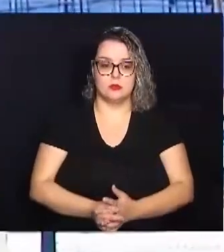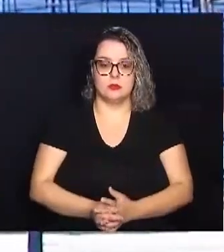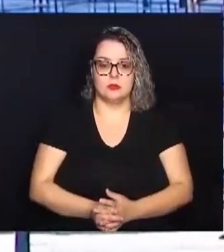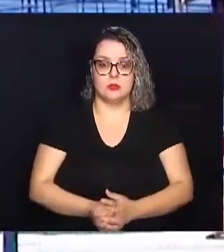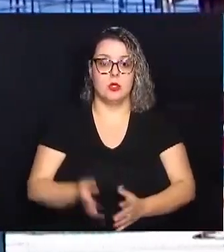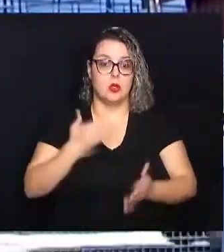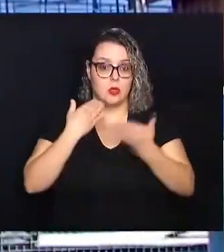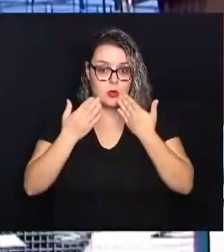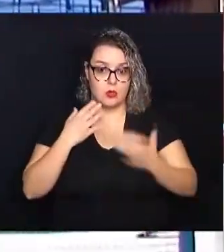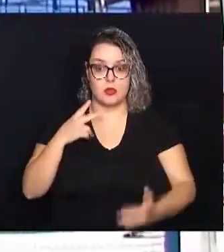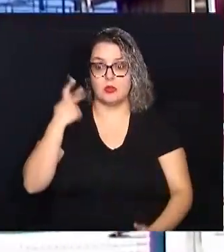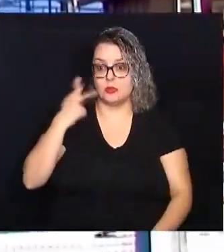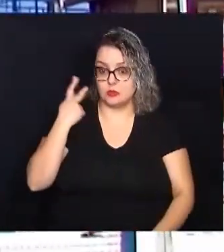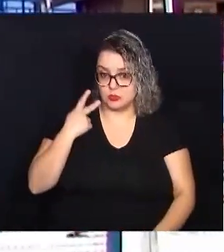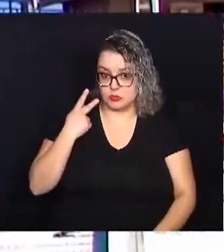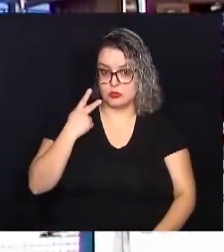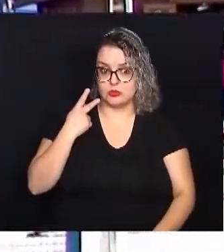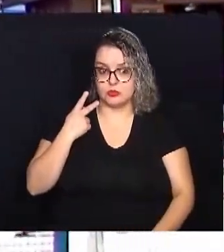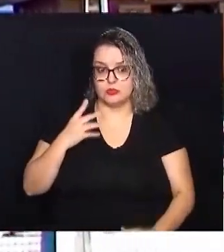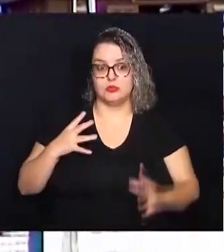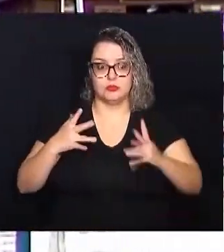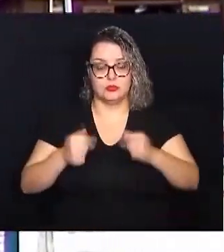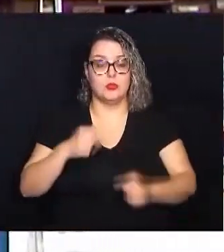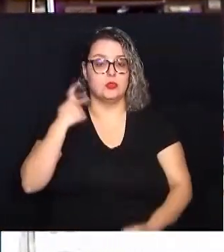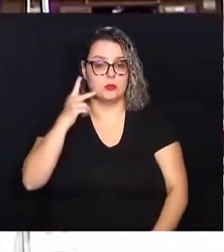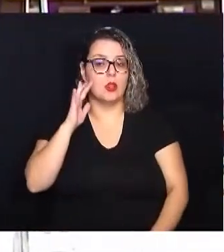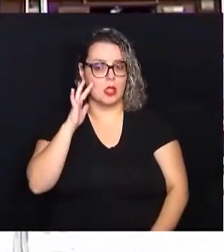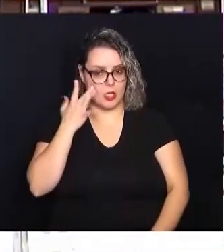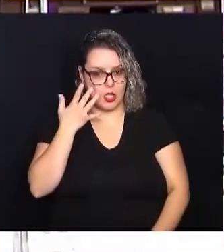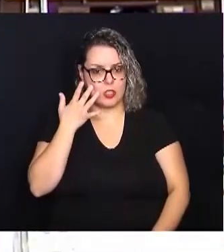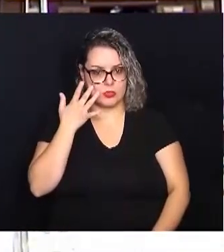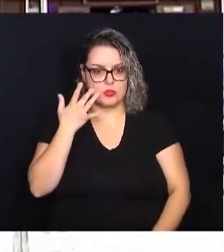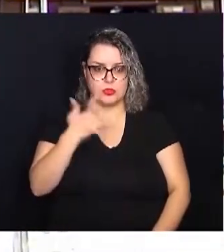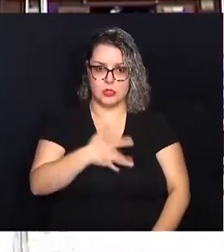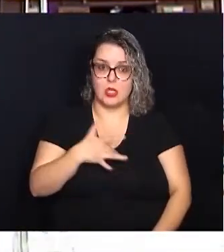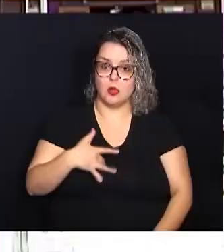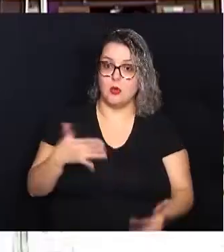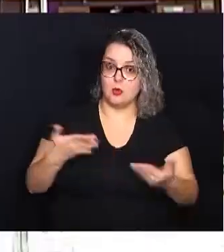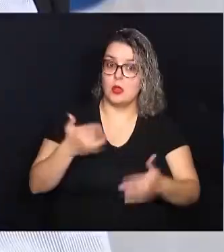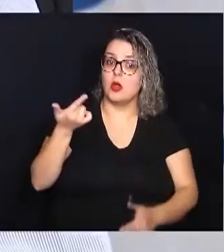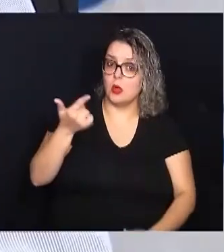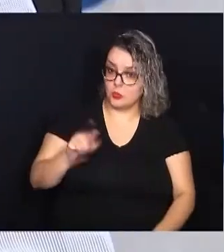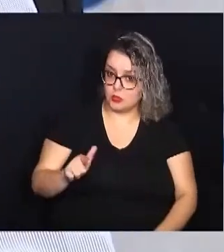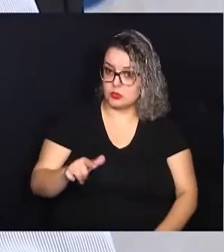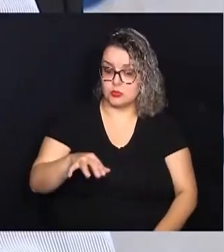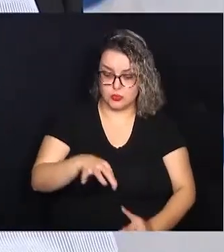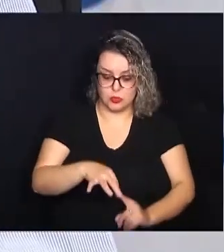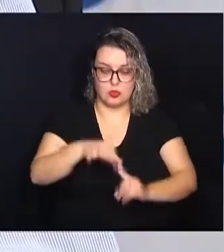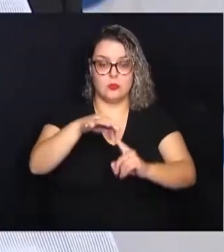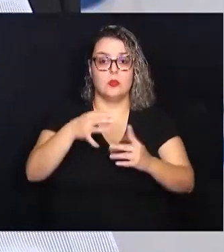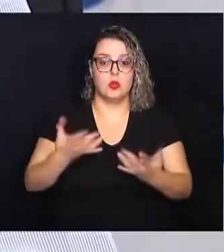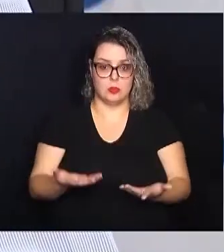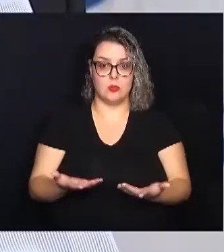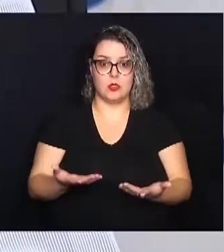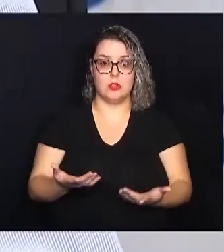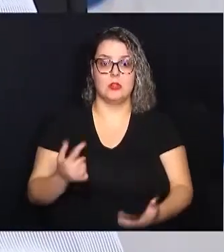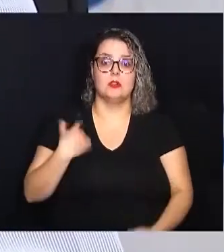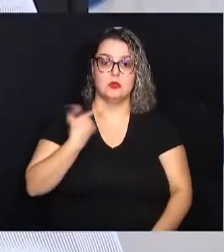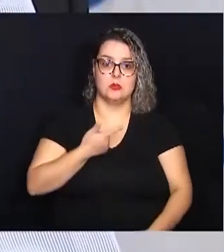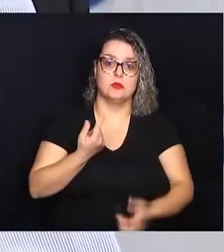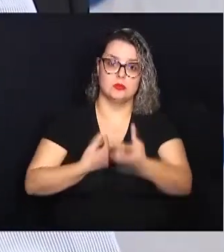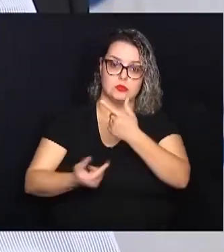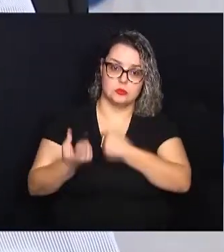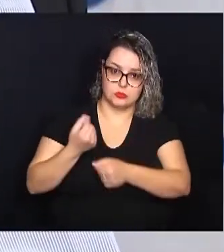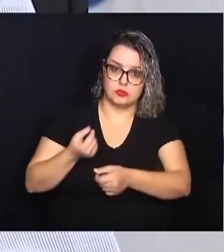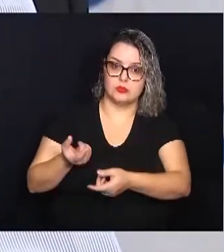conversando com os vereadores, o conjunto dos vereadores, eles acham que a saúde hoje continua sendo uma prioridade. Então a gente recomenda ao prefeito